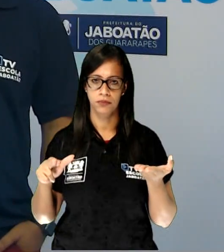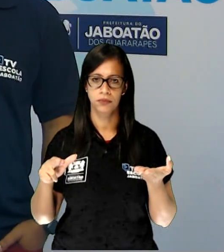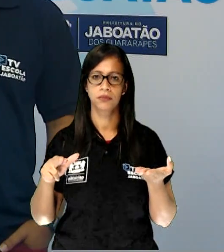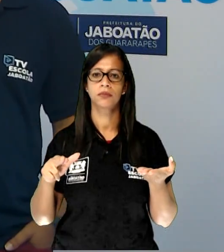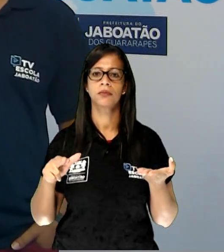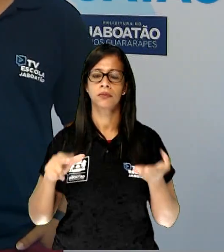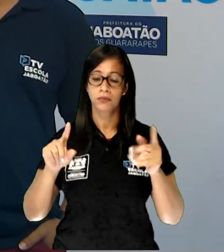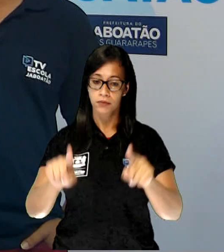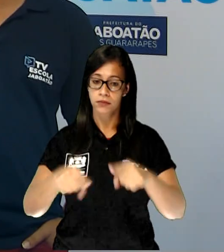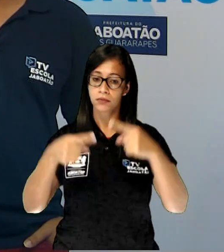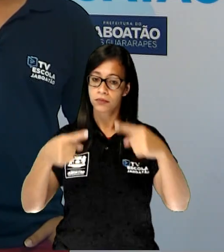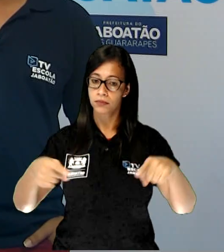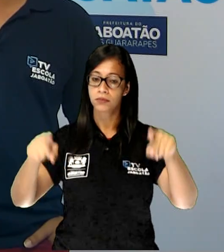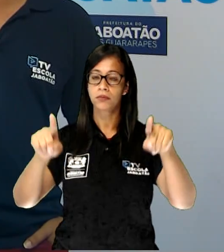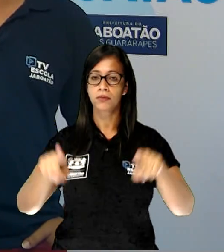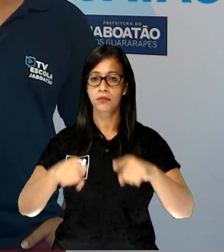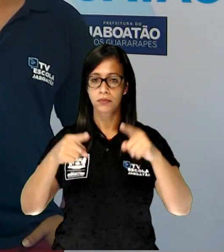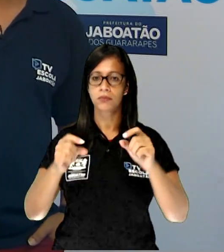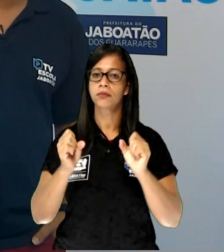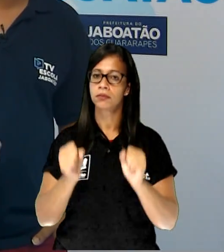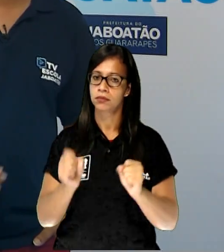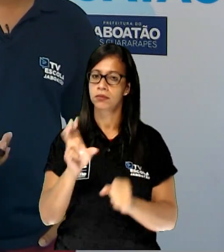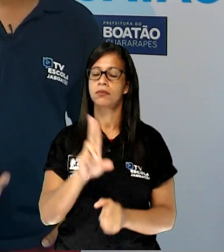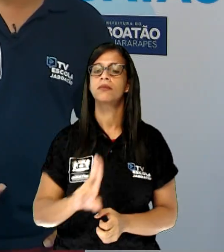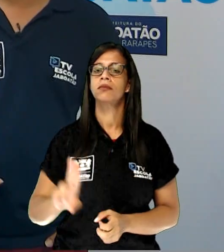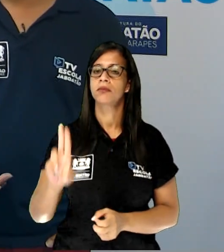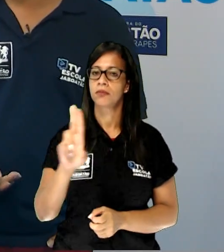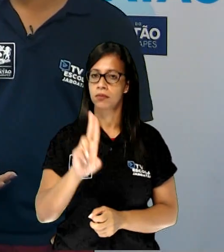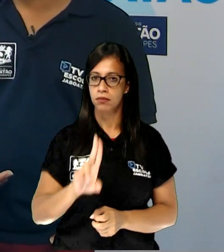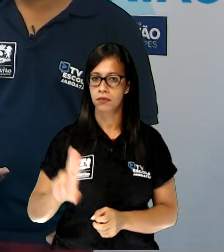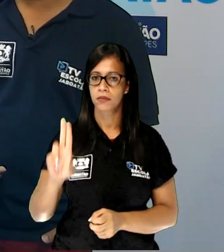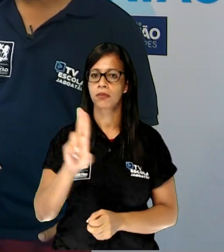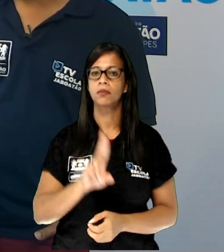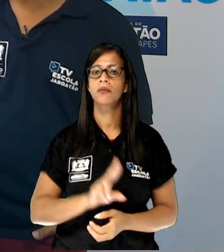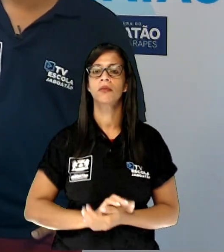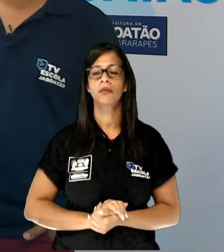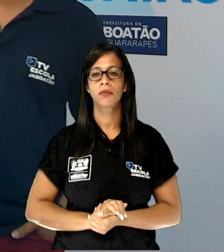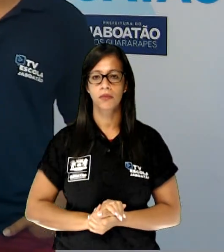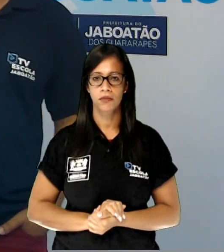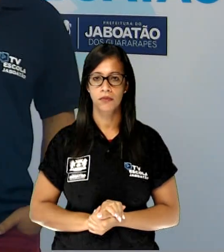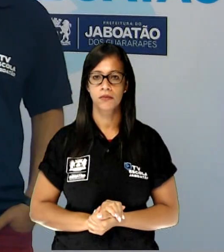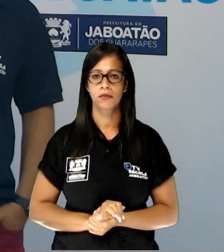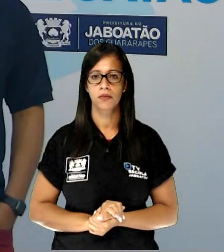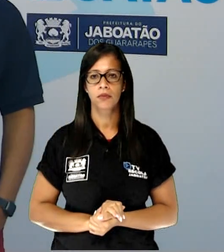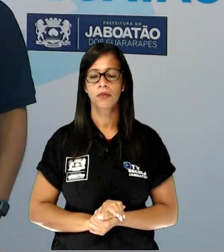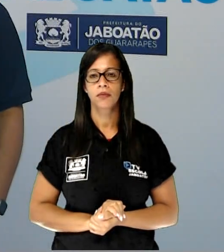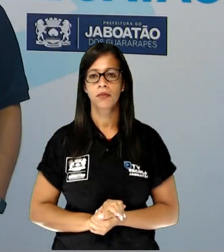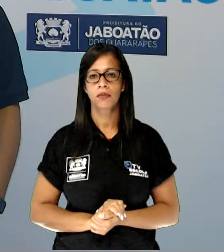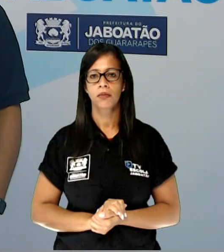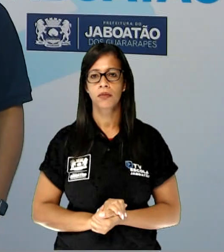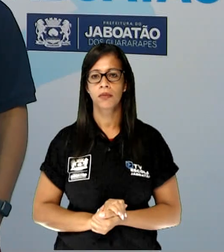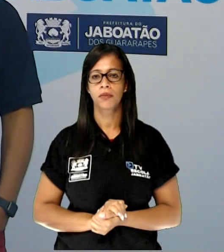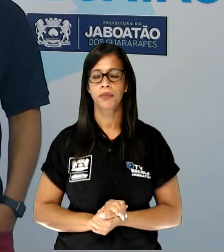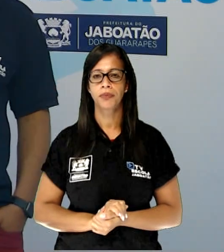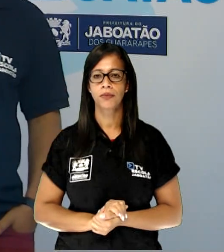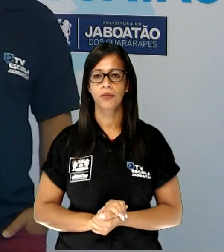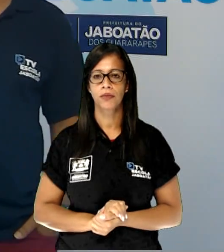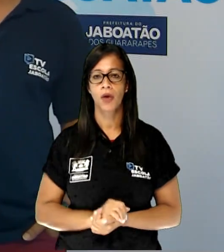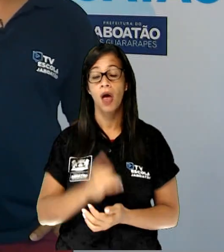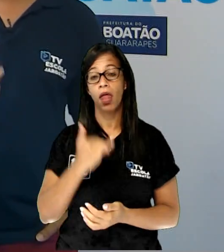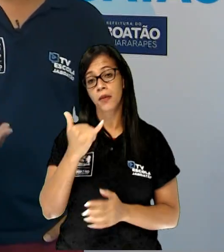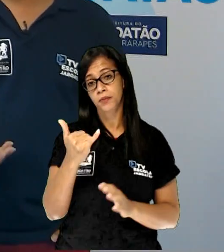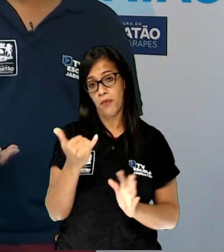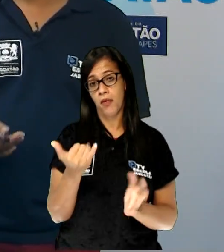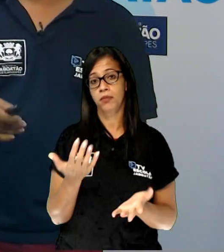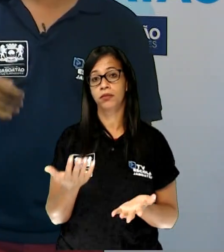orquestra sinfônica pode usar, né, que o músico da orquestra sinfônica pode usar. Vai depender, obviamente, da música